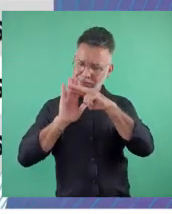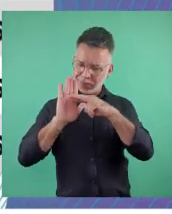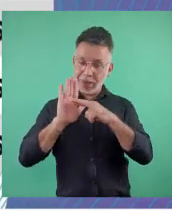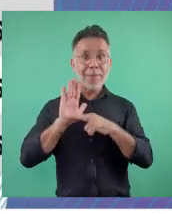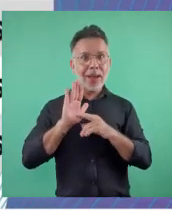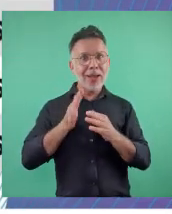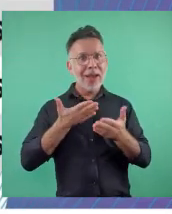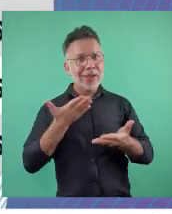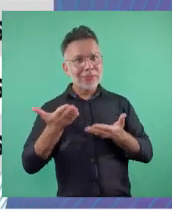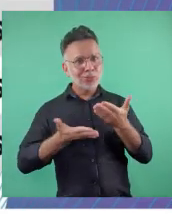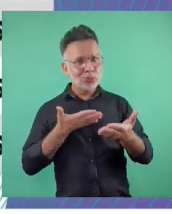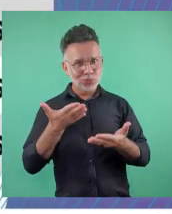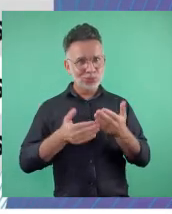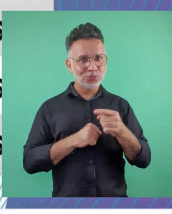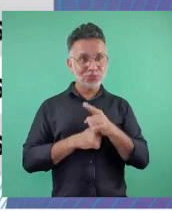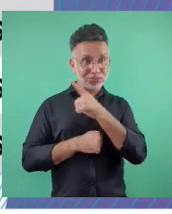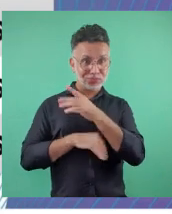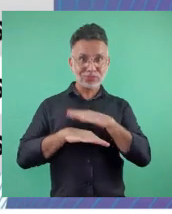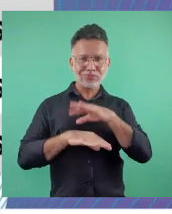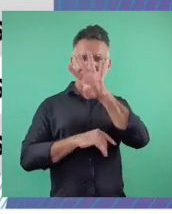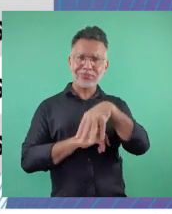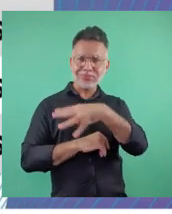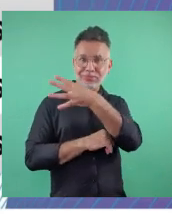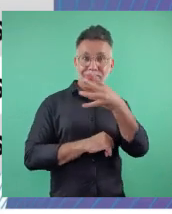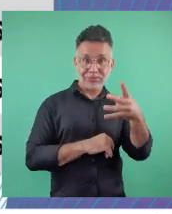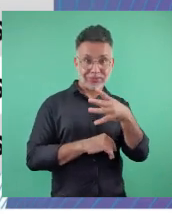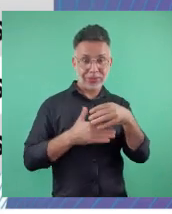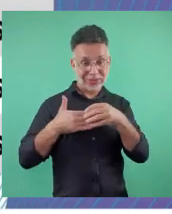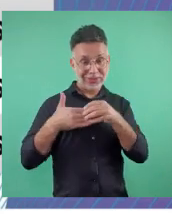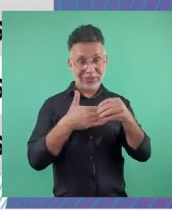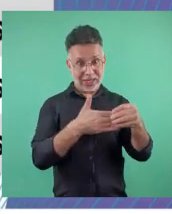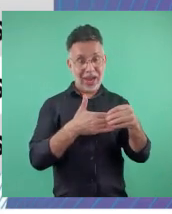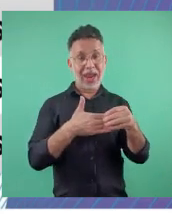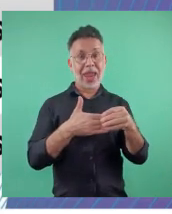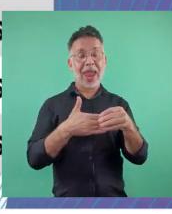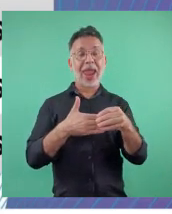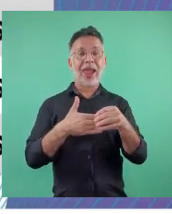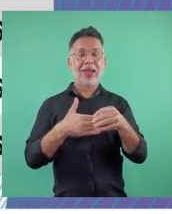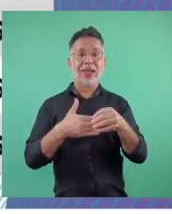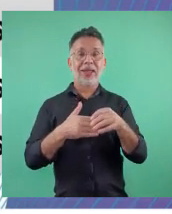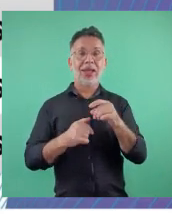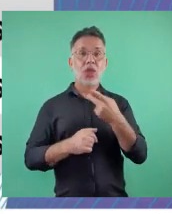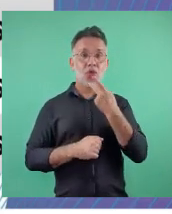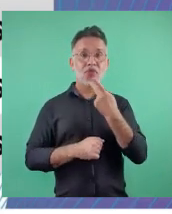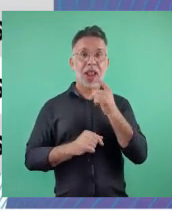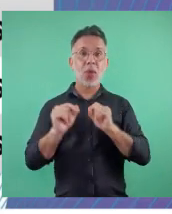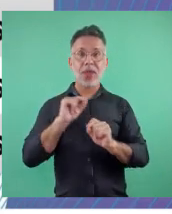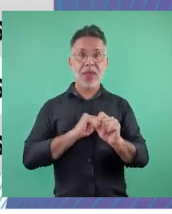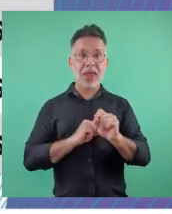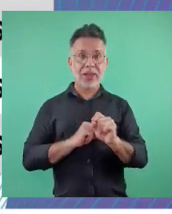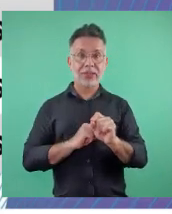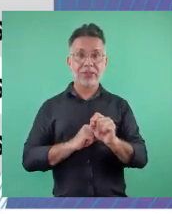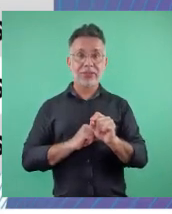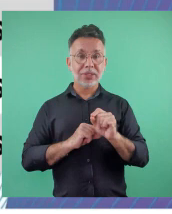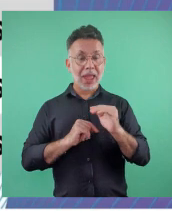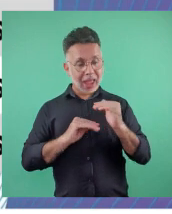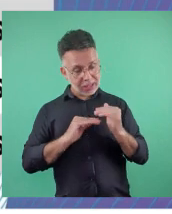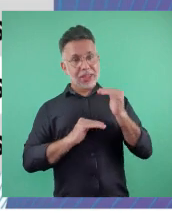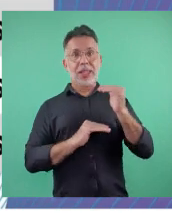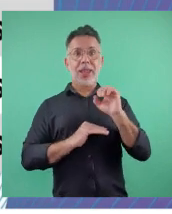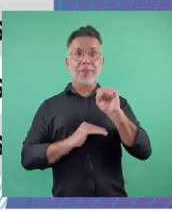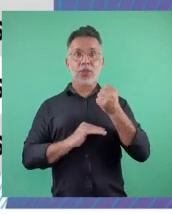tabela determinada pela NIOSH, que é um órgão internacional de saúde ocupacional, que nos fala que acima de